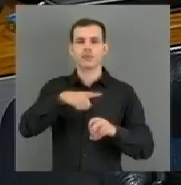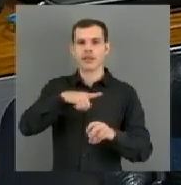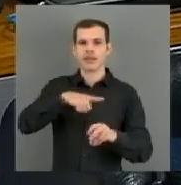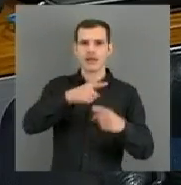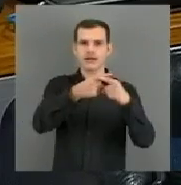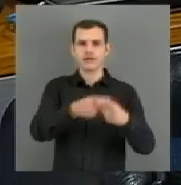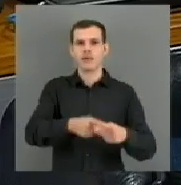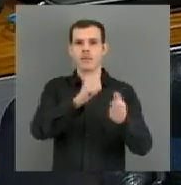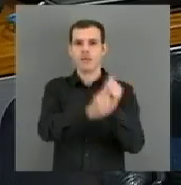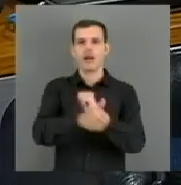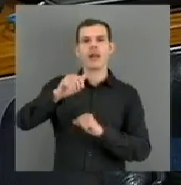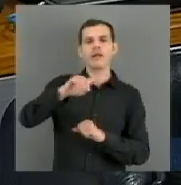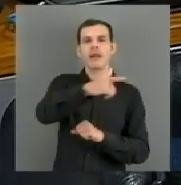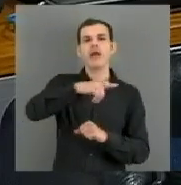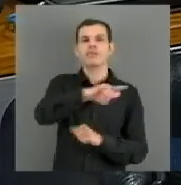CPI